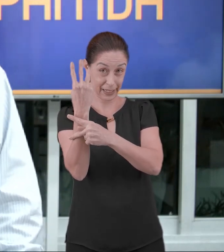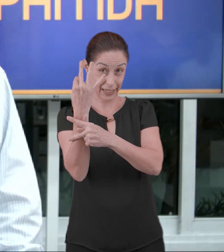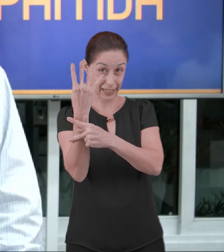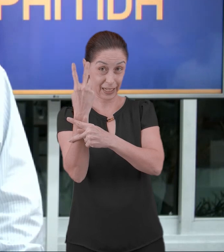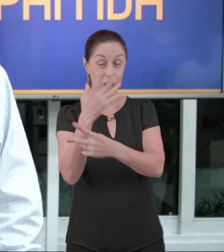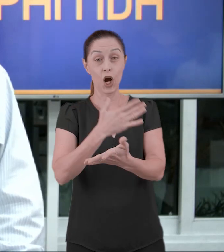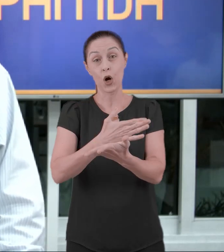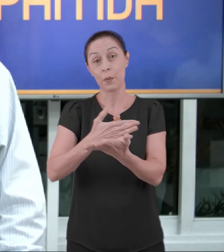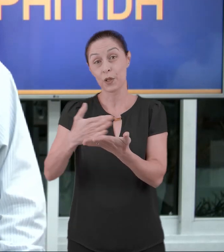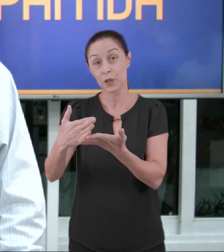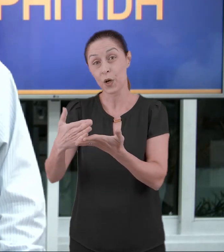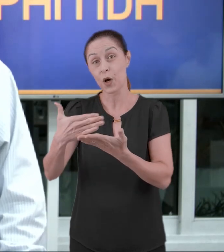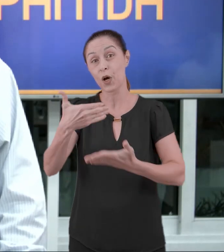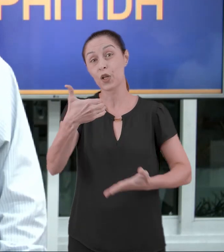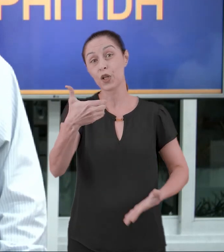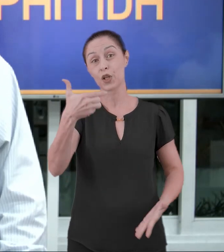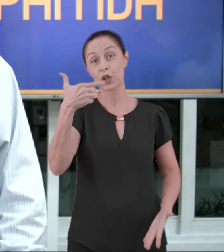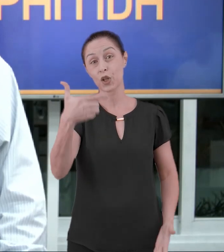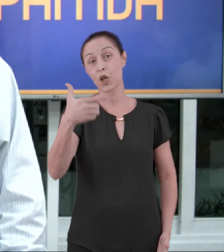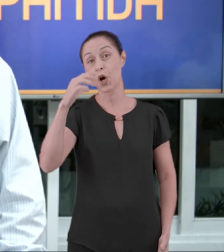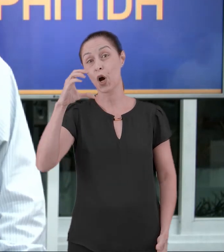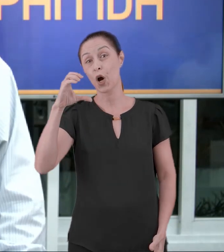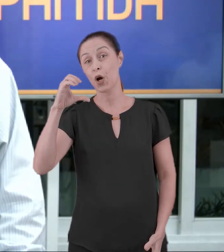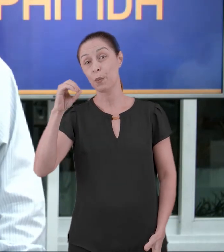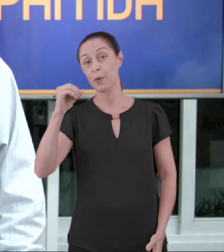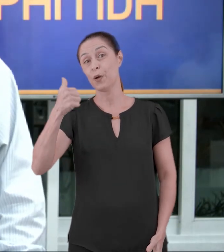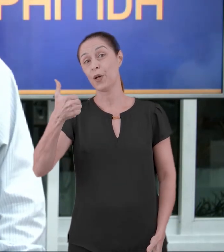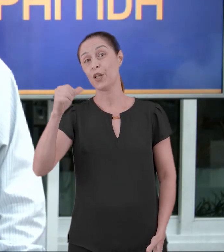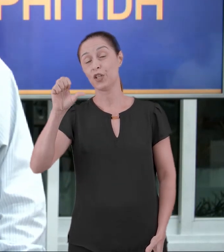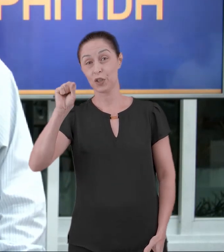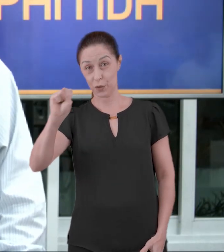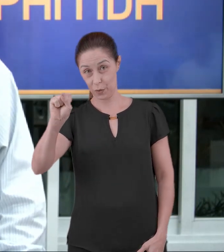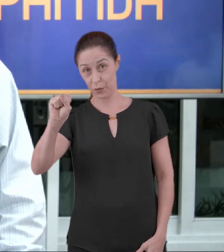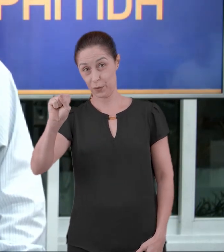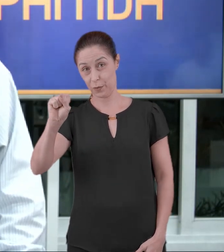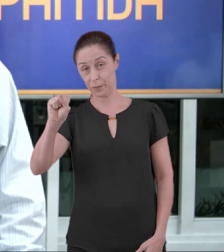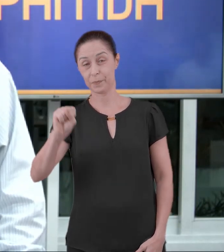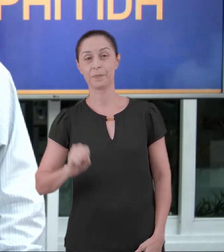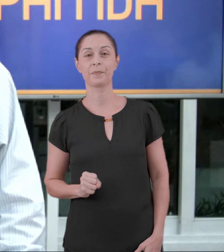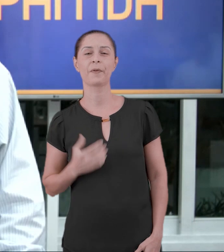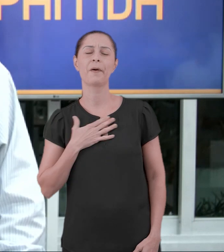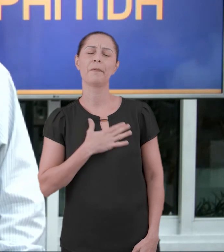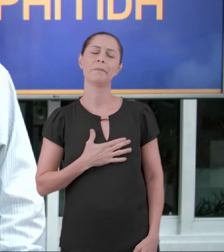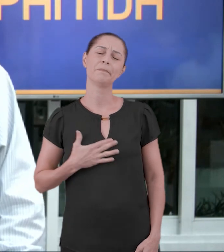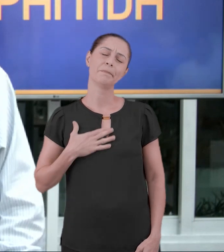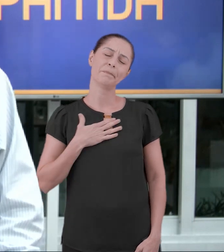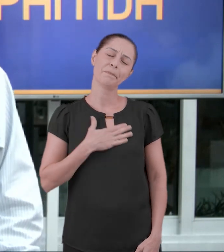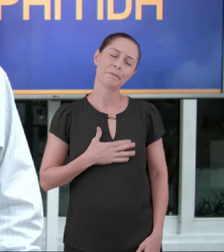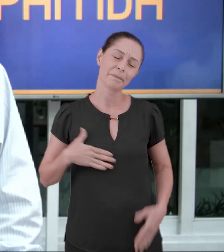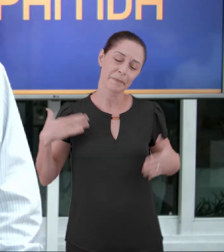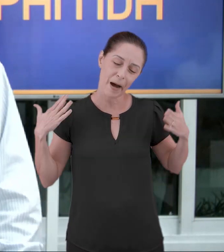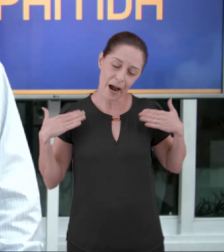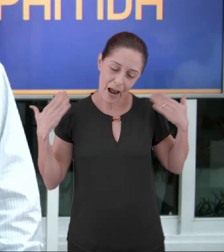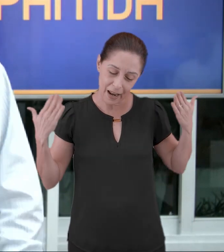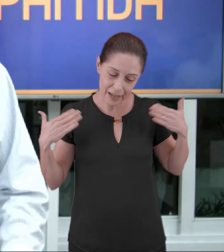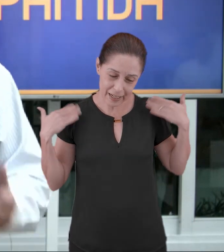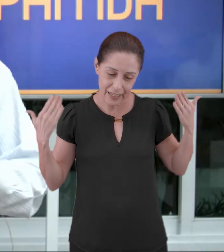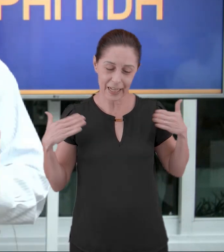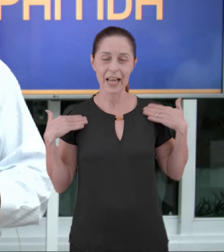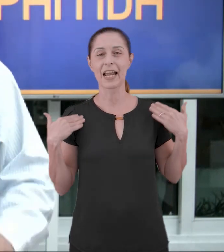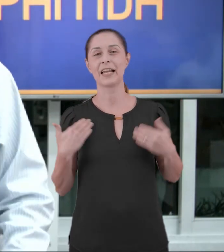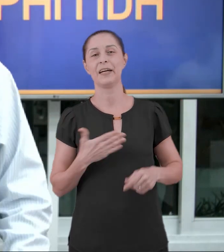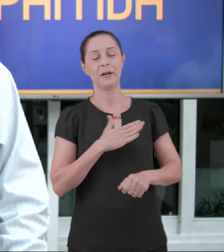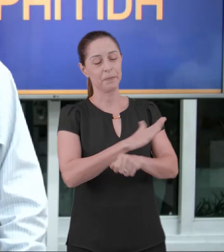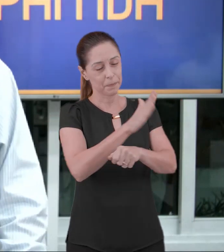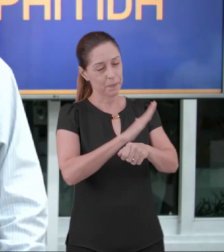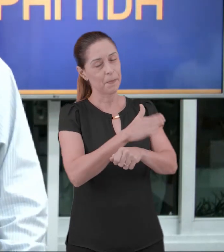ano de 2018. Eu quero expressar aqui a nossa satisfação, a nossa alegria de poder